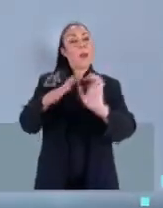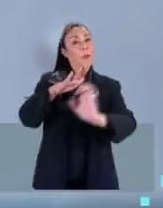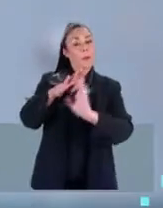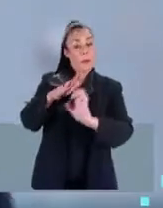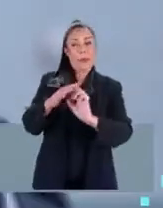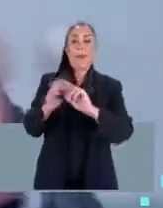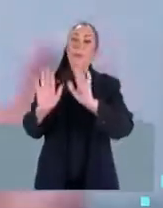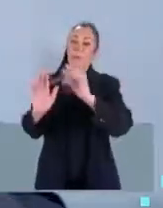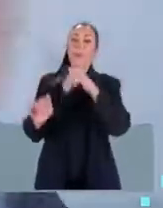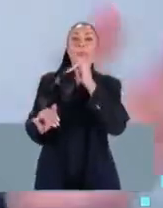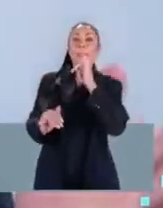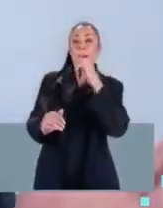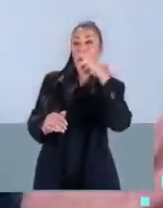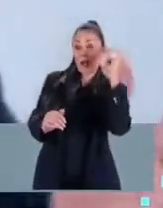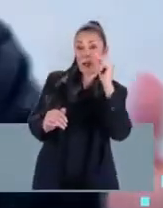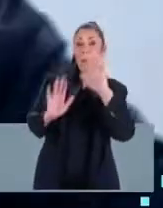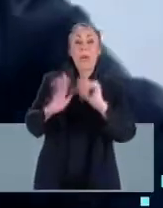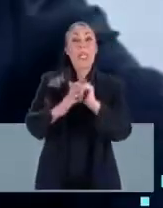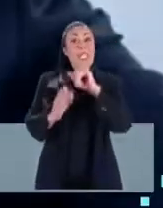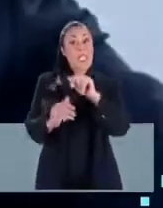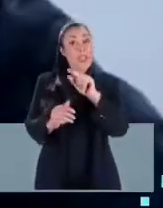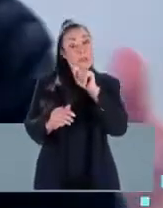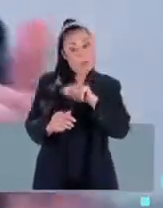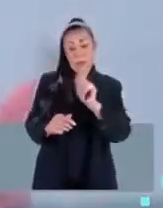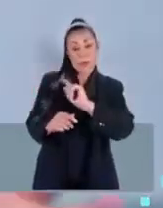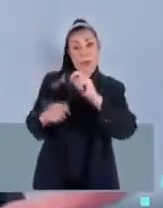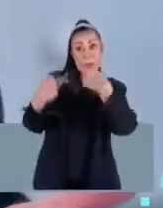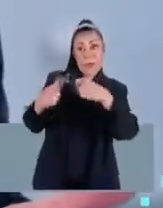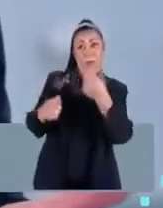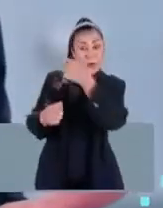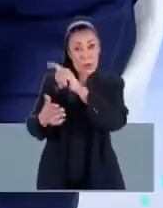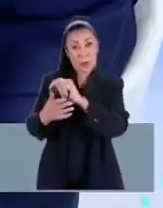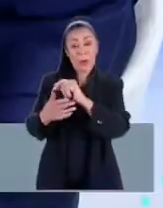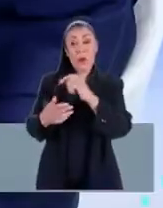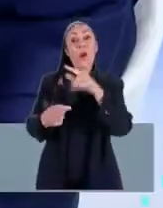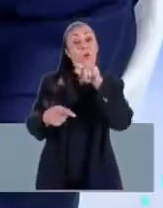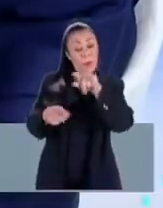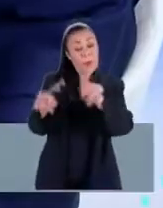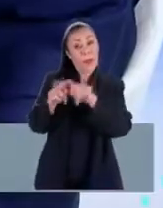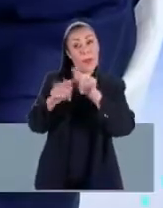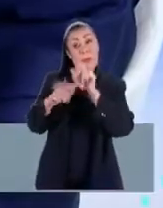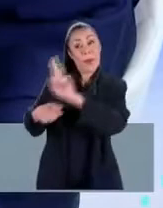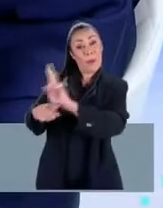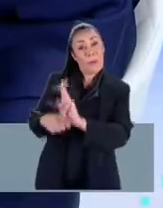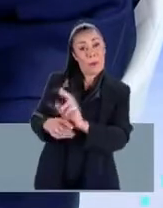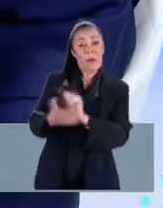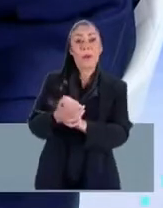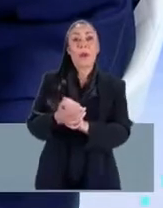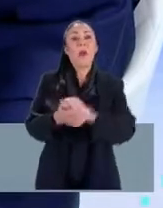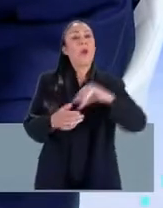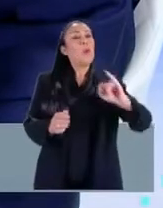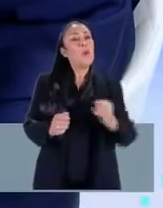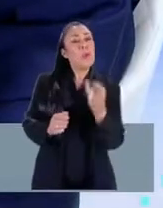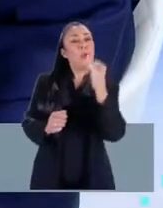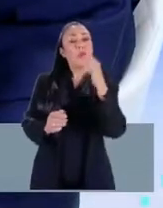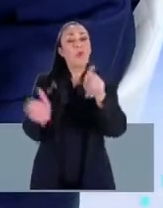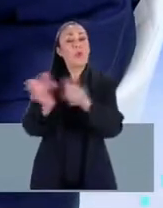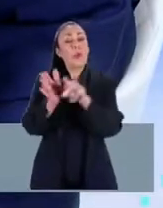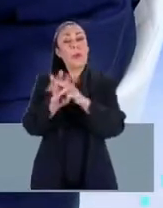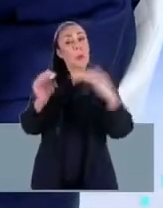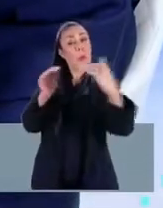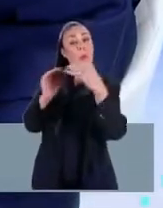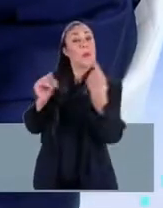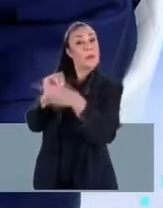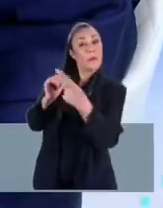Ratinho, mas se o Ratinho não precisar de dinheiro e precisar um outro, você empresta. As condições de juros é imposta por você, desde